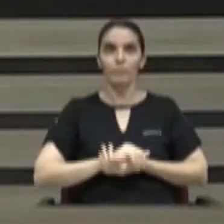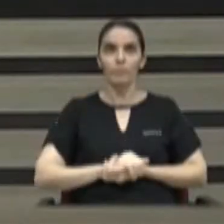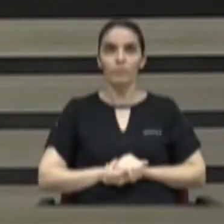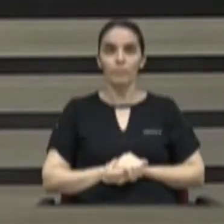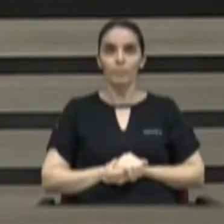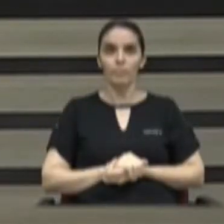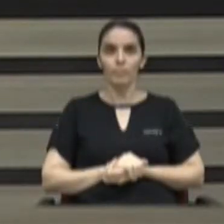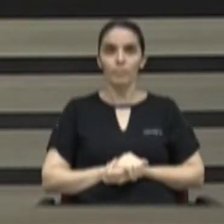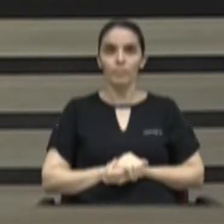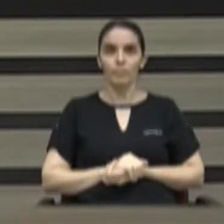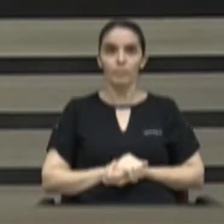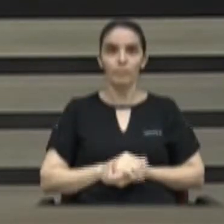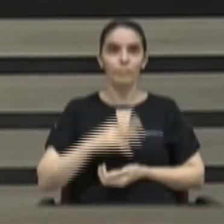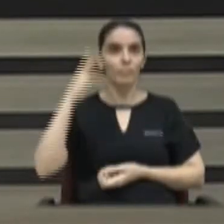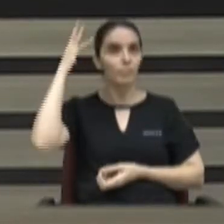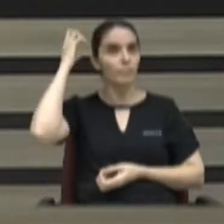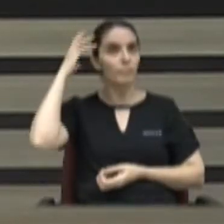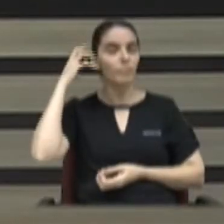Lubogo.